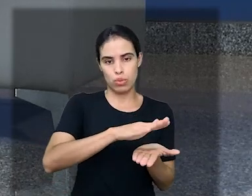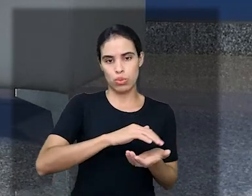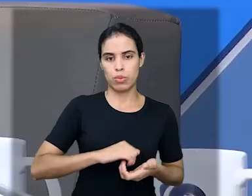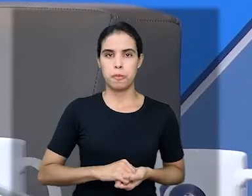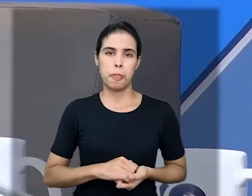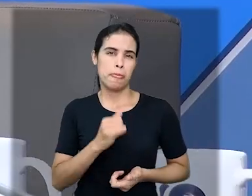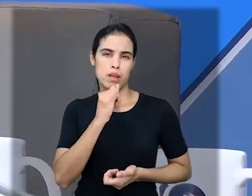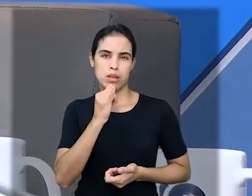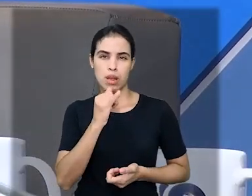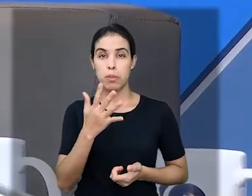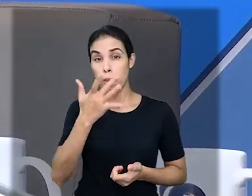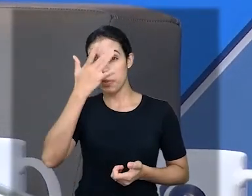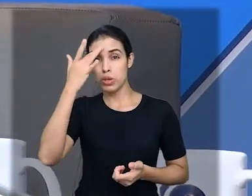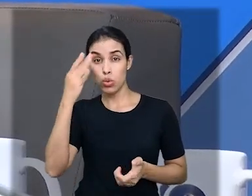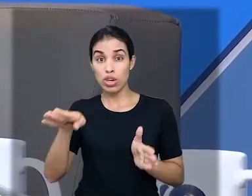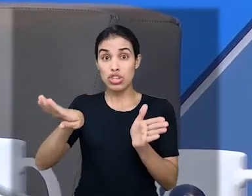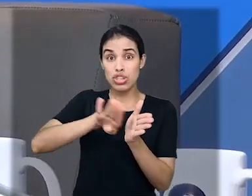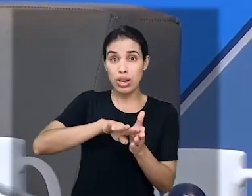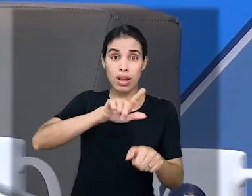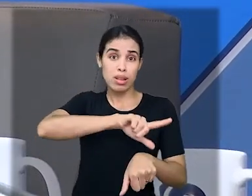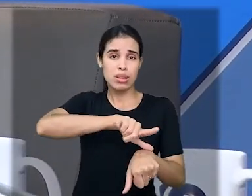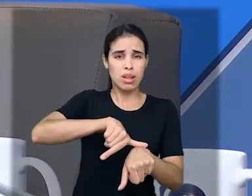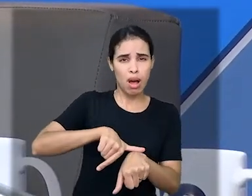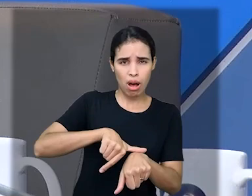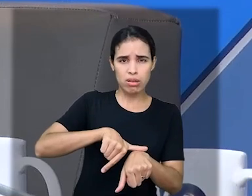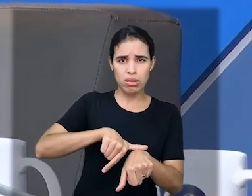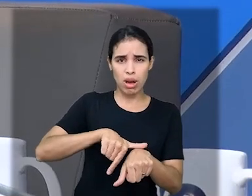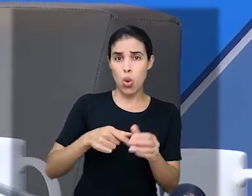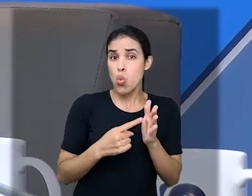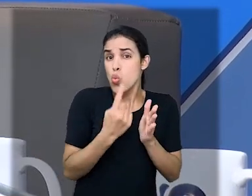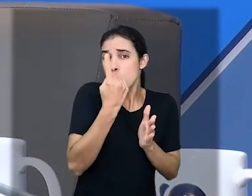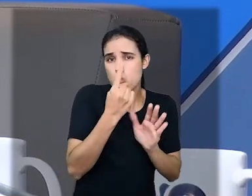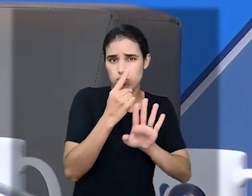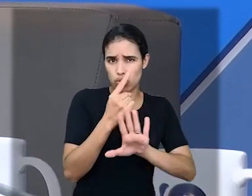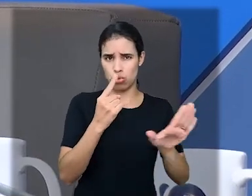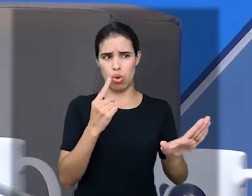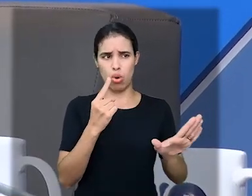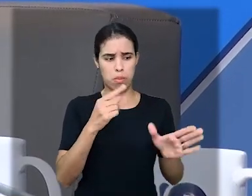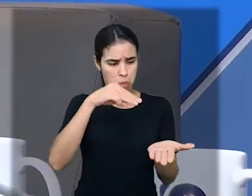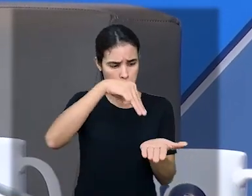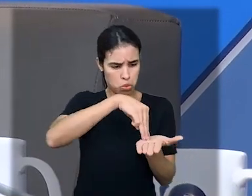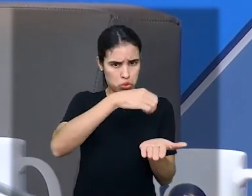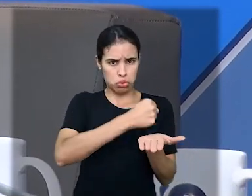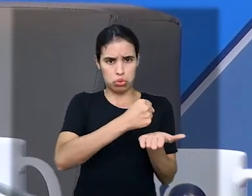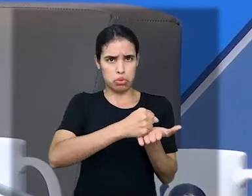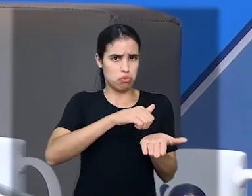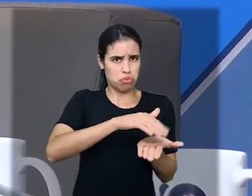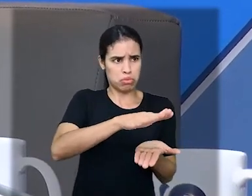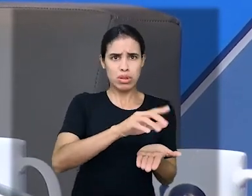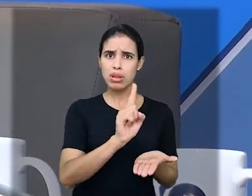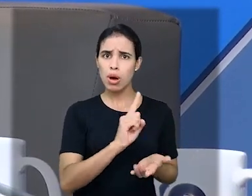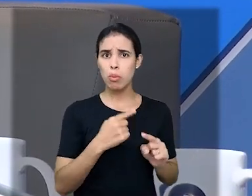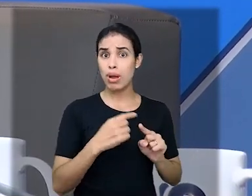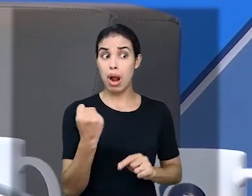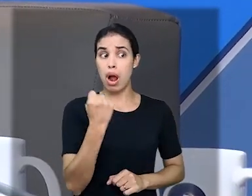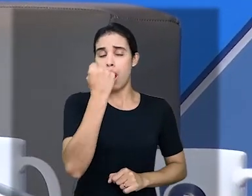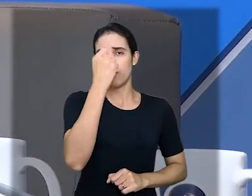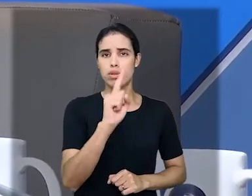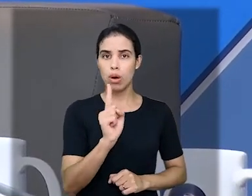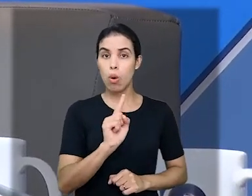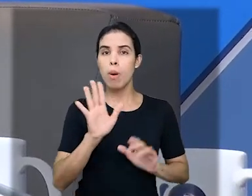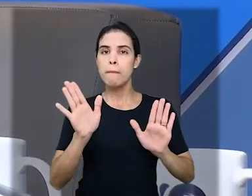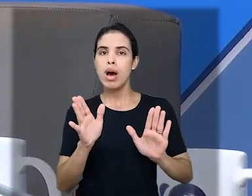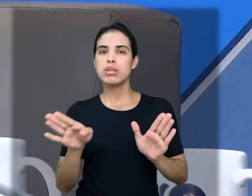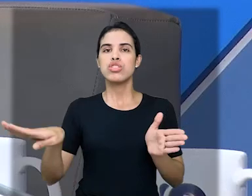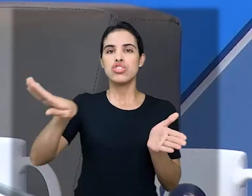desídia. Aquela pessoa que começa a atrasar, uma pessoa que atrasa uma vez só, não justifica, não é grave o suficiente para justa